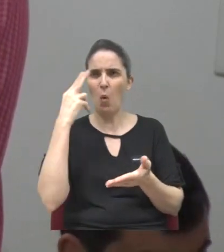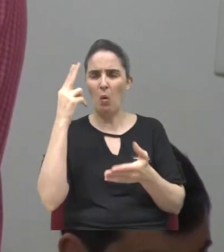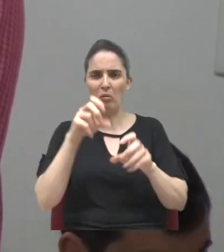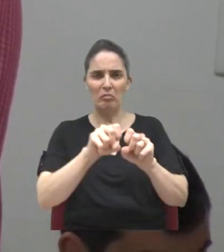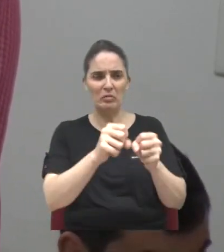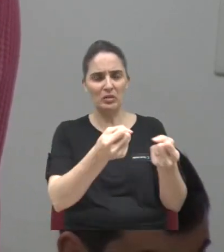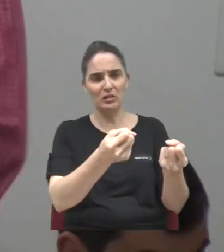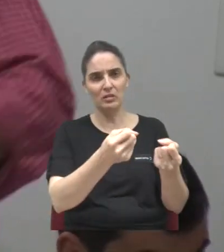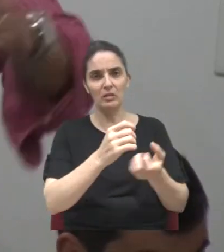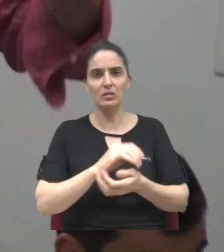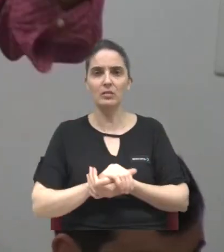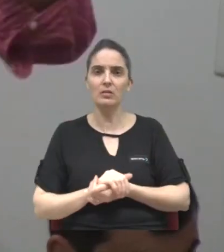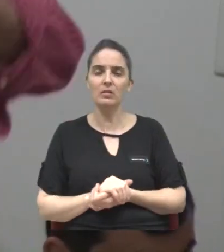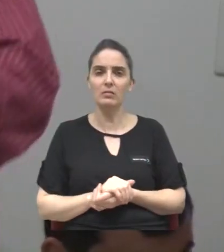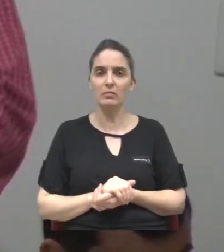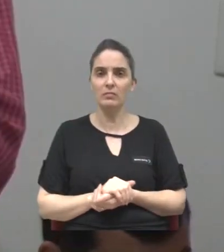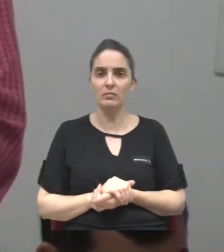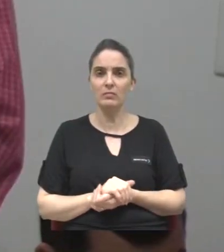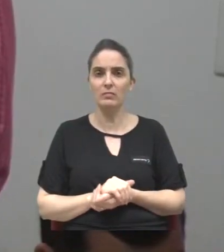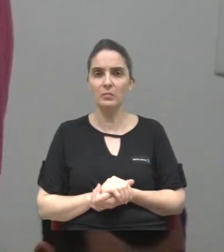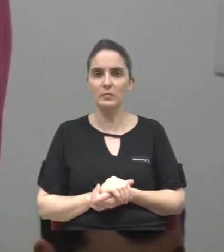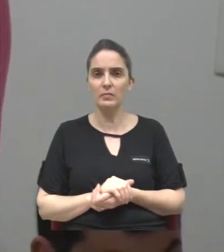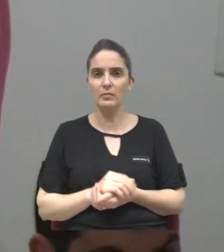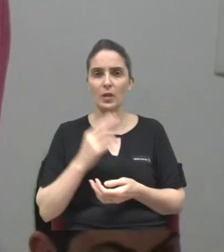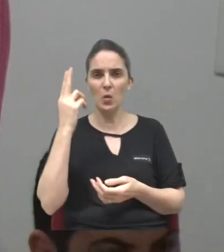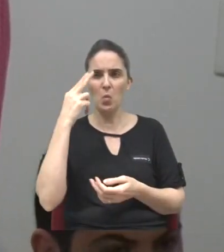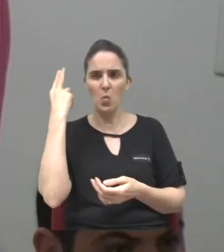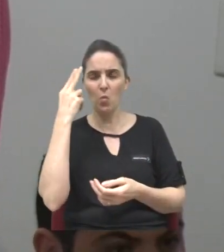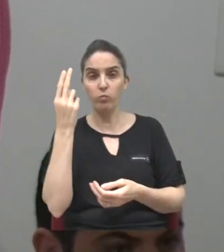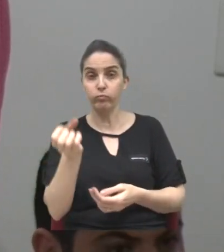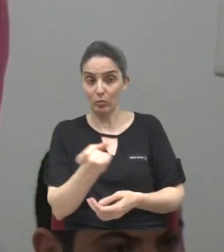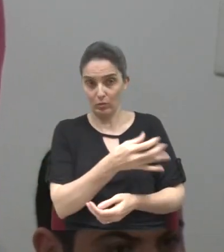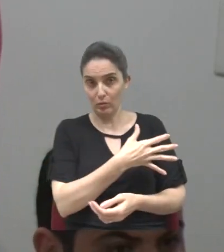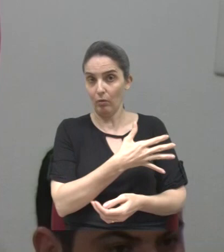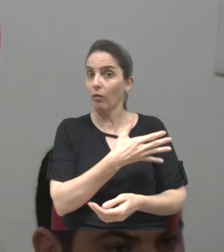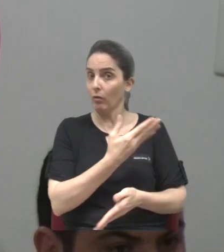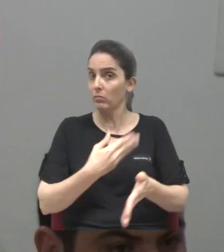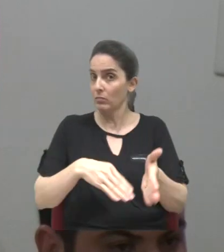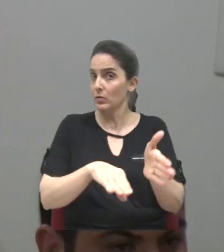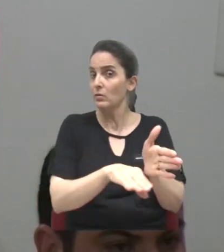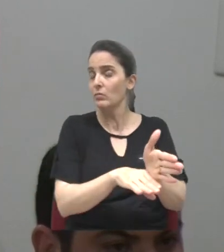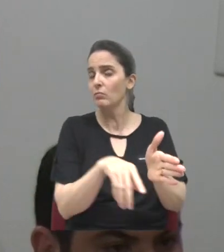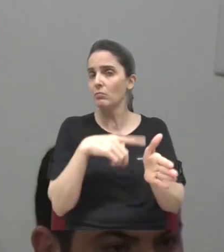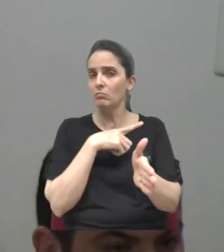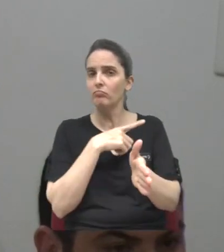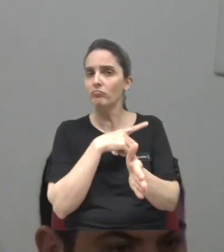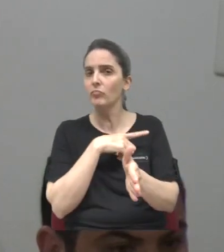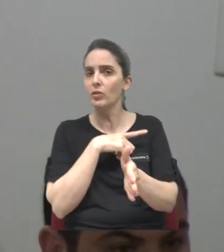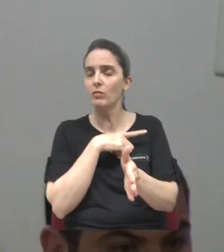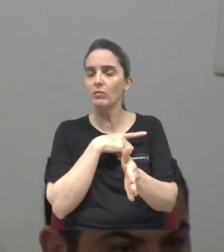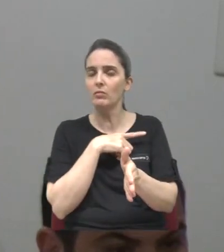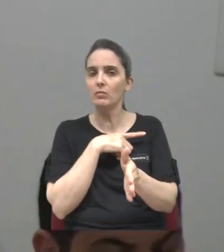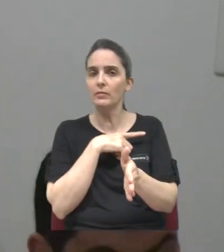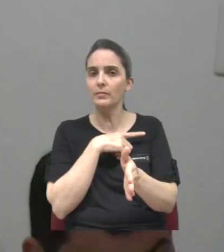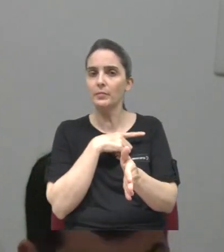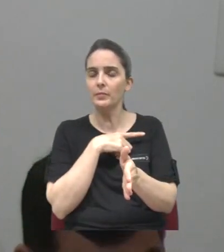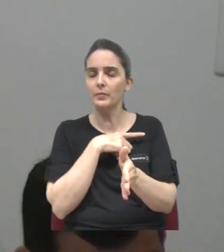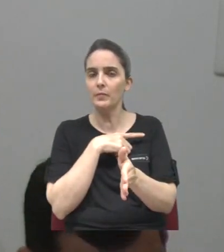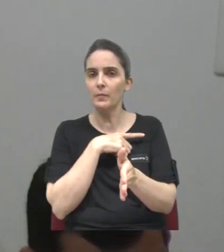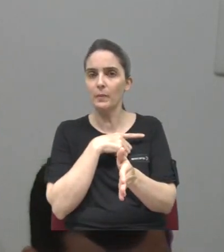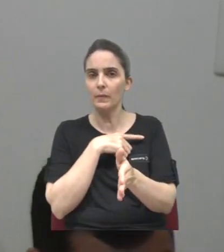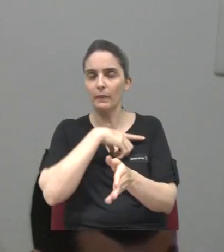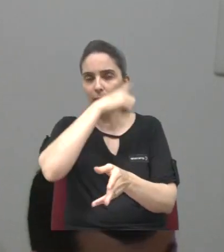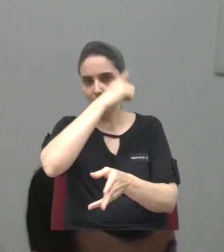decorrer do governo, ambulâncias novas chegaram à cidade. A vereadora Mayra esteve